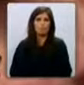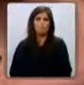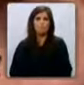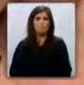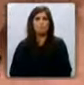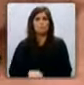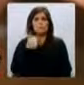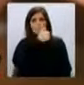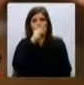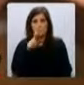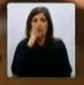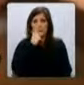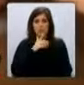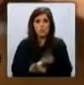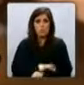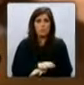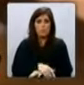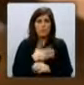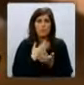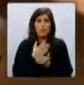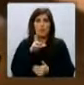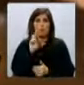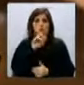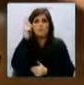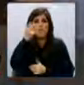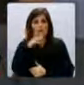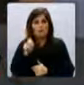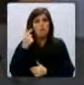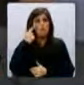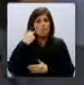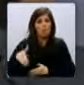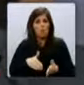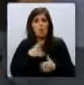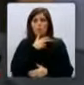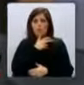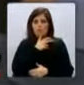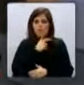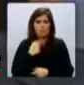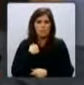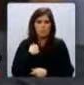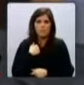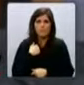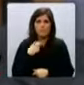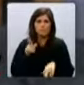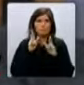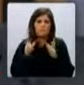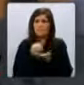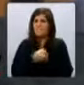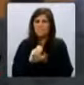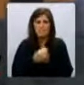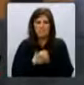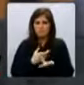Aos 56 anos, o desemprego tornou Rosário numa sem-abrigo. Foi horroroso. Eu não desejo a ninguém mesmo,